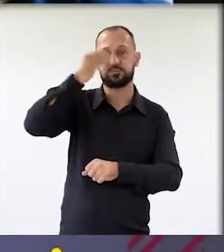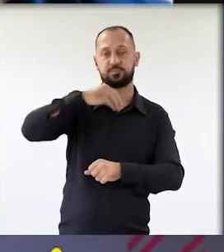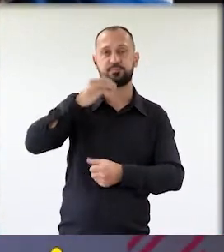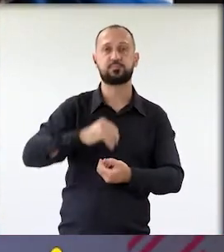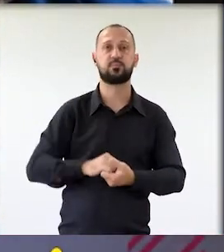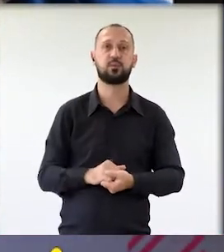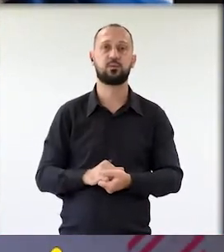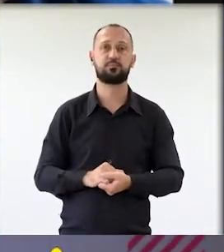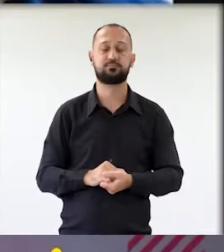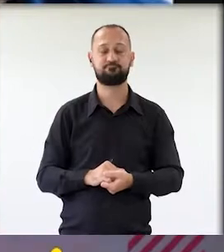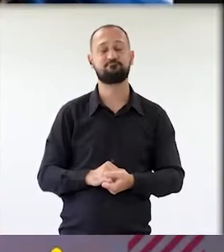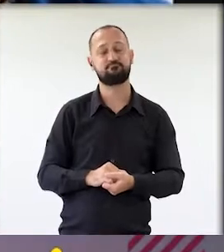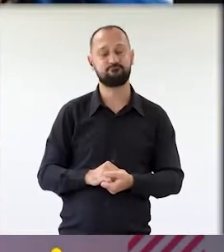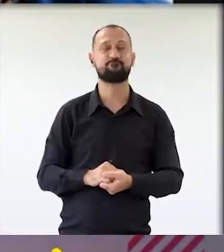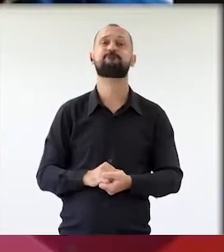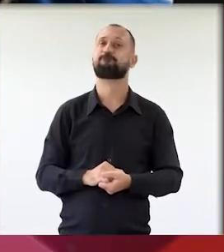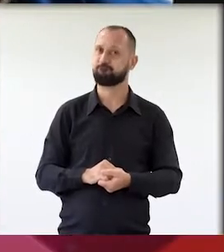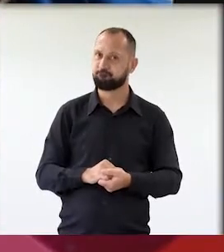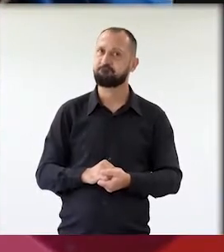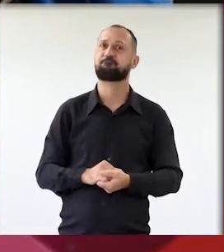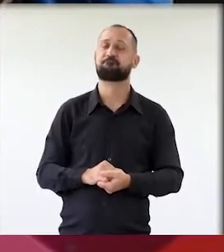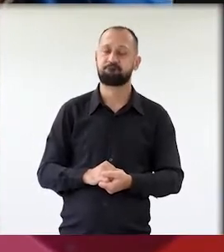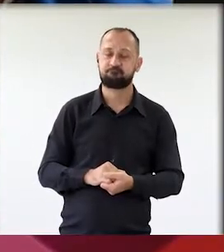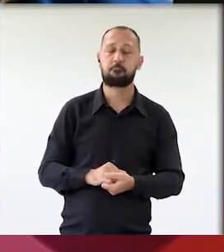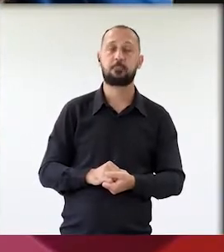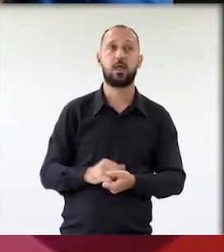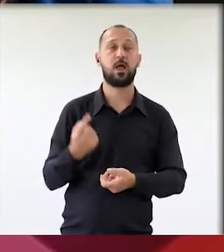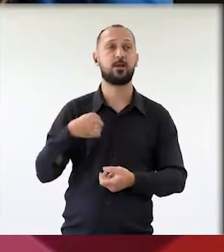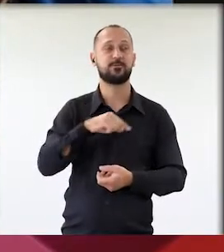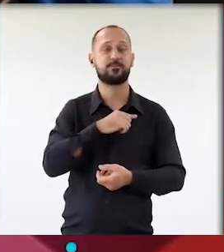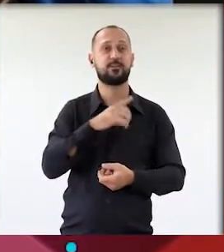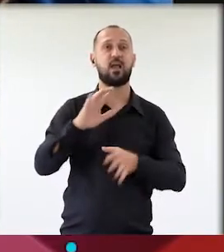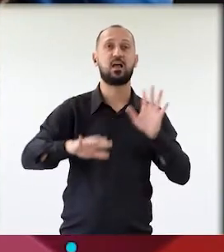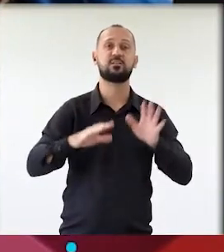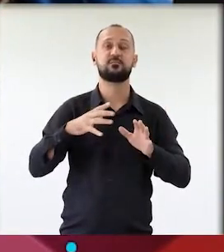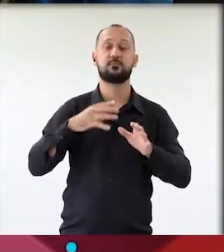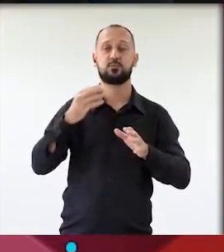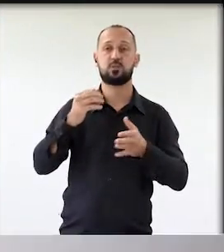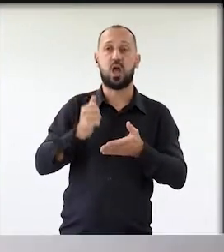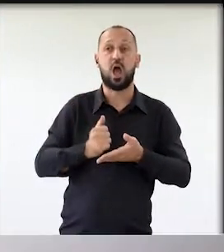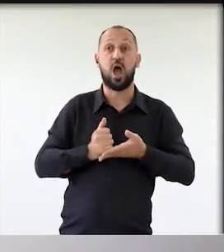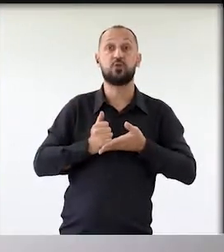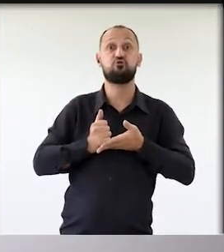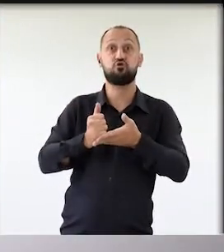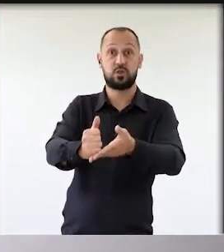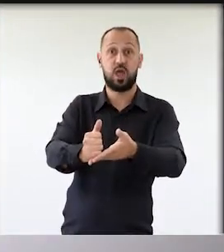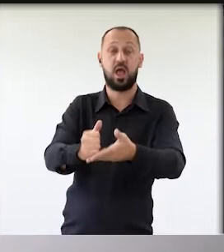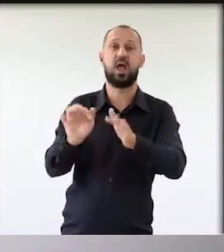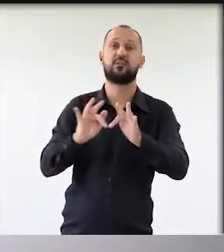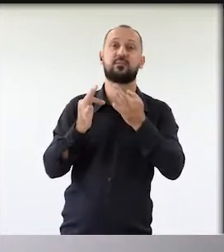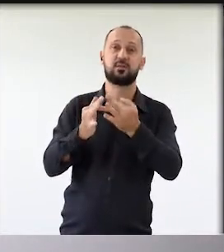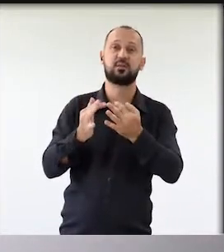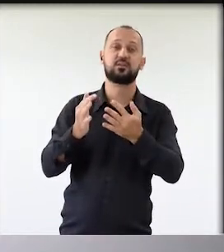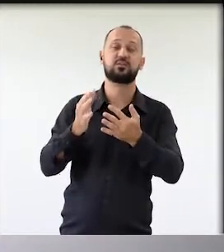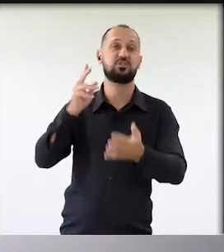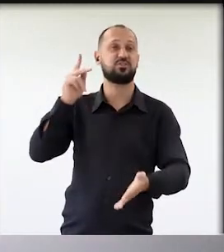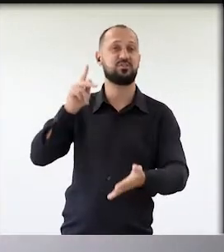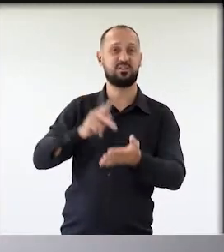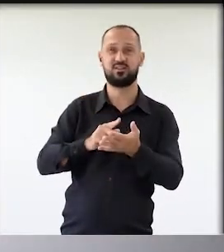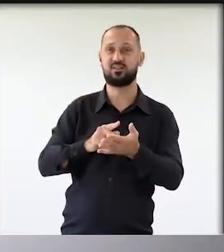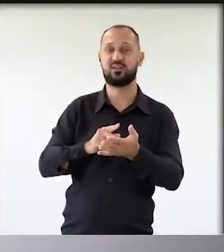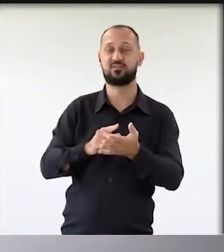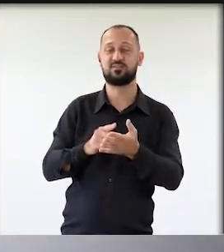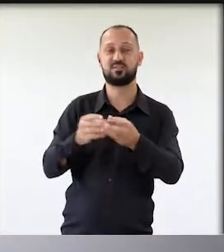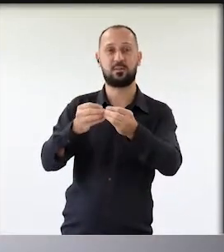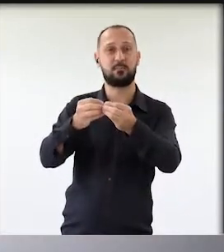nessa situação de vulnerabilidade. Realmente, a gente acaba, ao invés de prestar uma assistência e ajudar essa família,